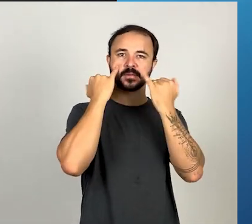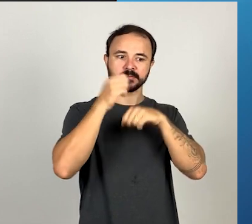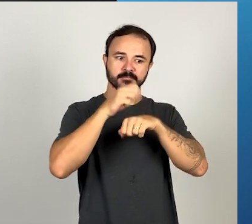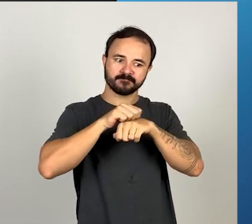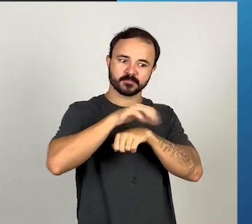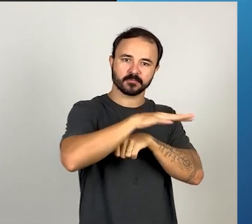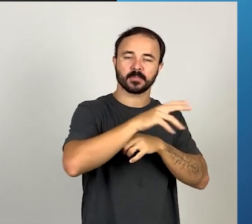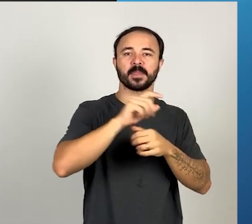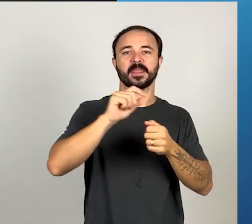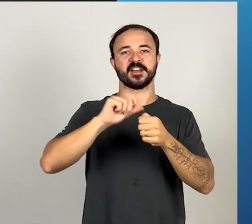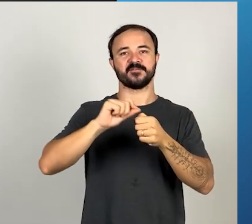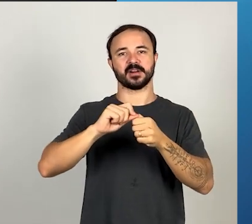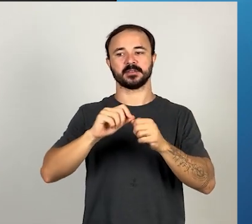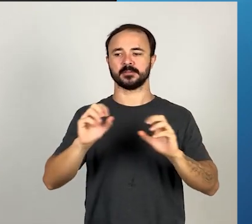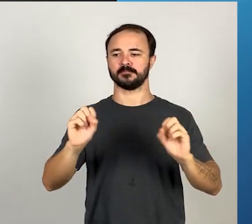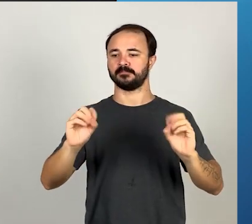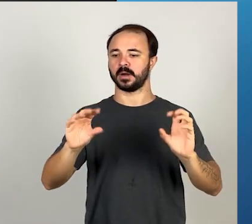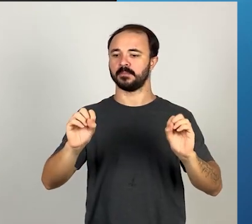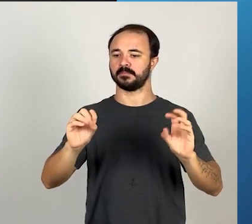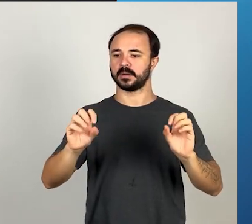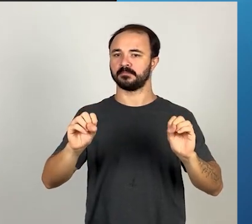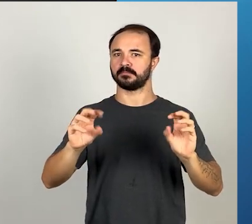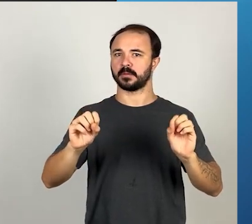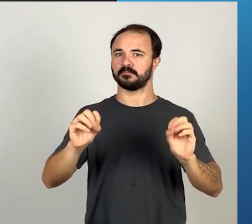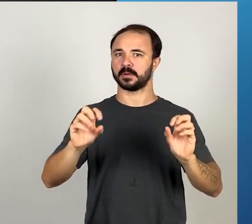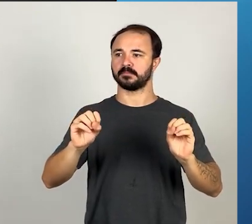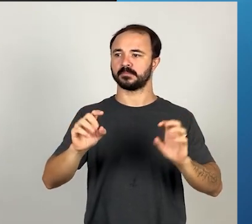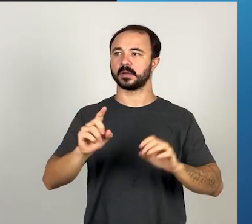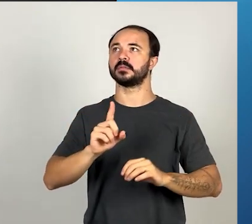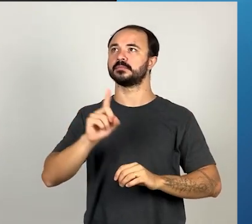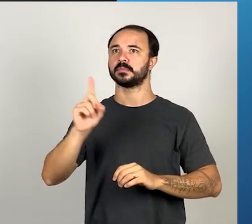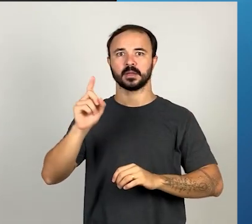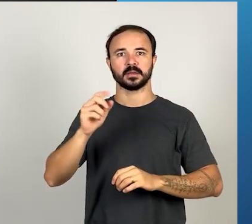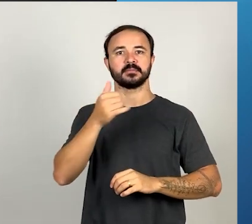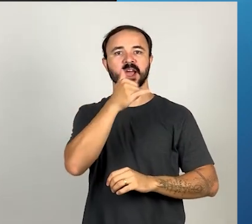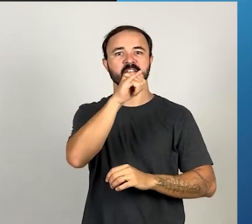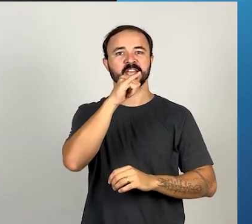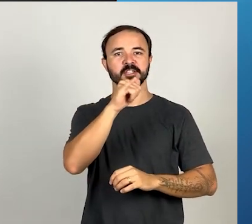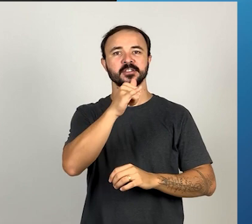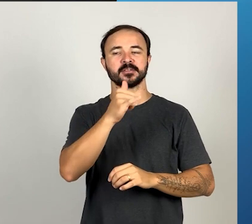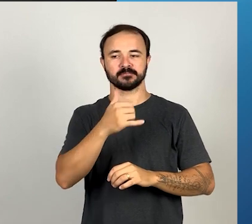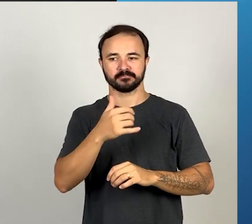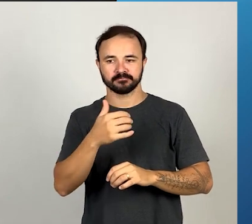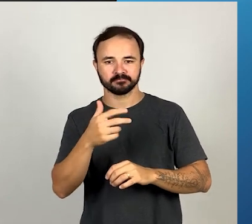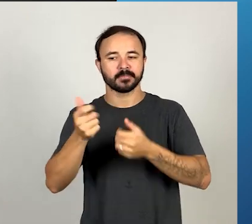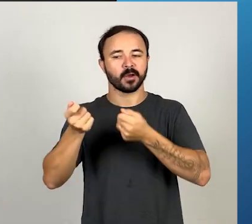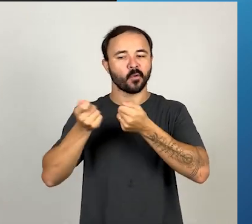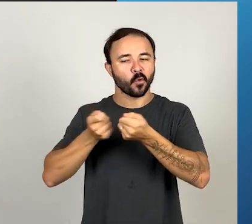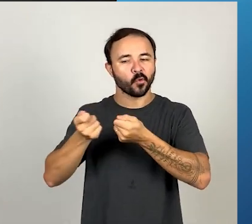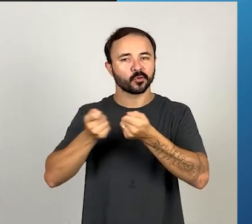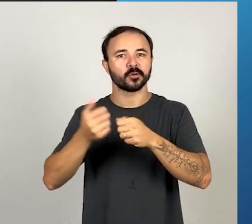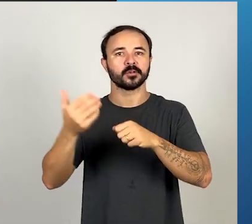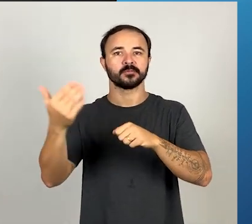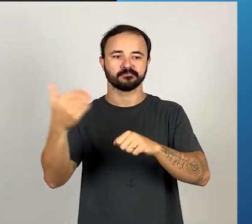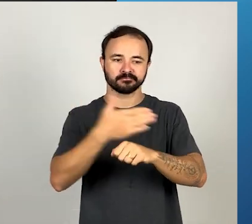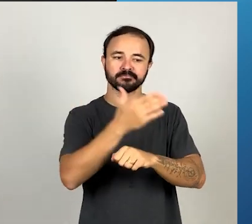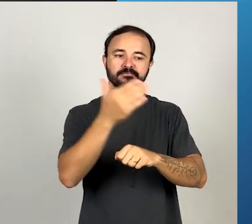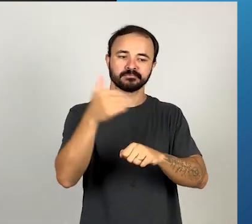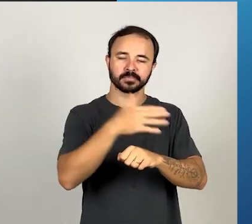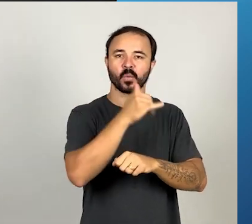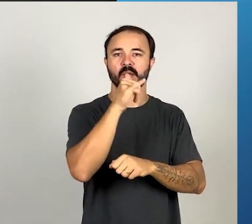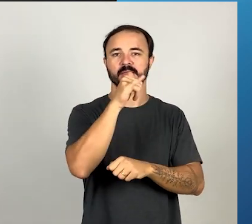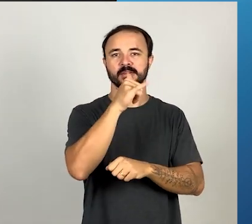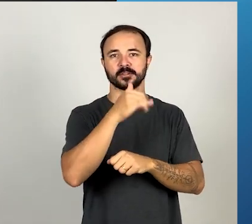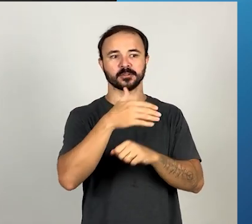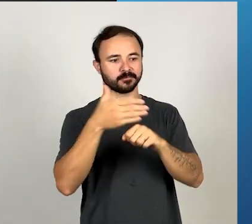foi descrito na programação. Cada 1 segundo, esse LED vai receber corrente e vai emitir aí sua energia luminosa.